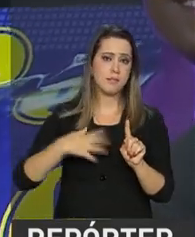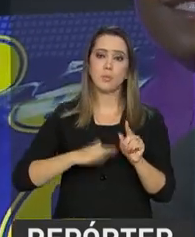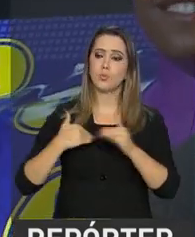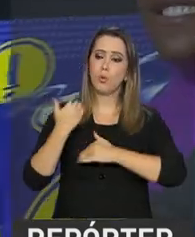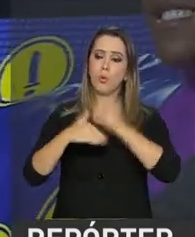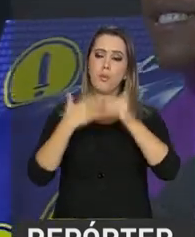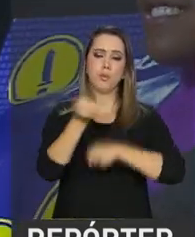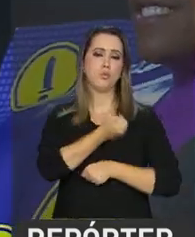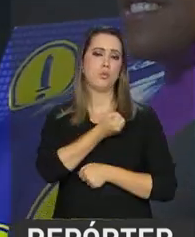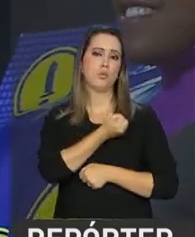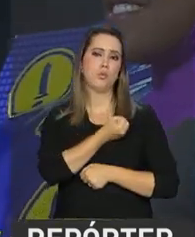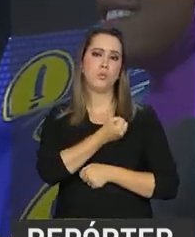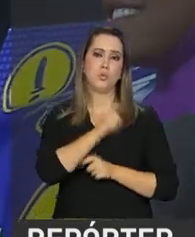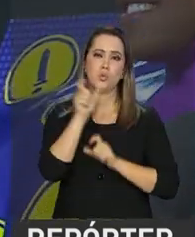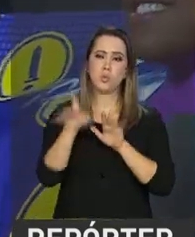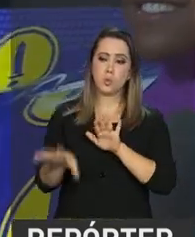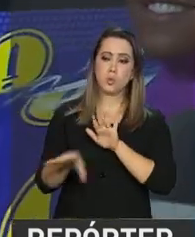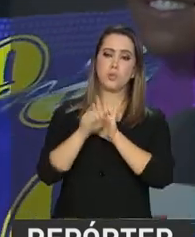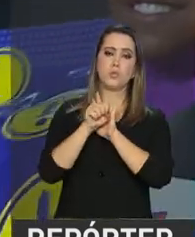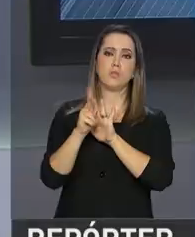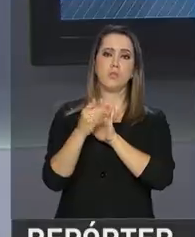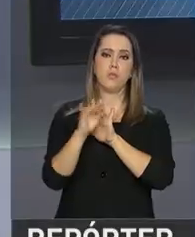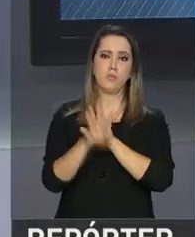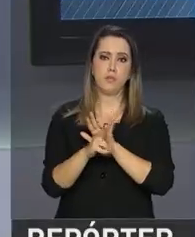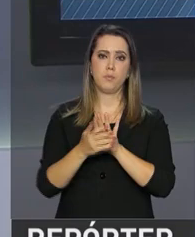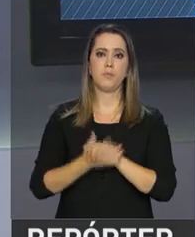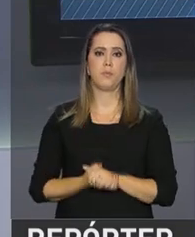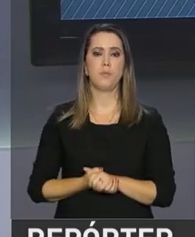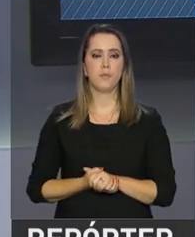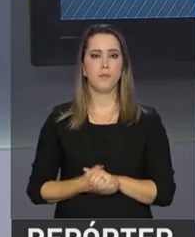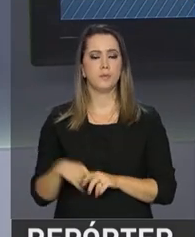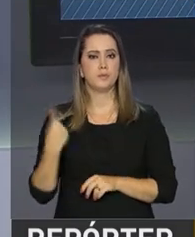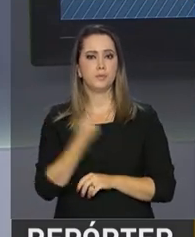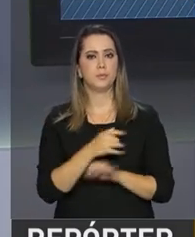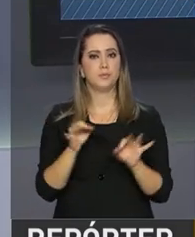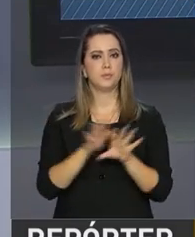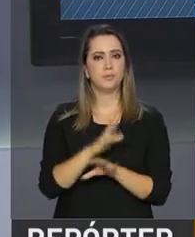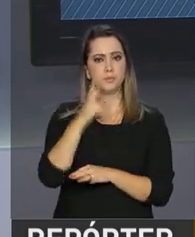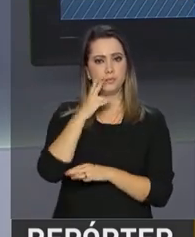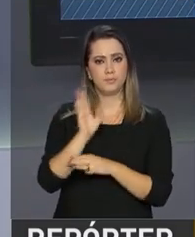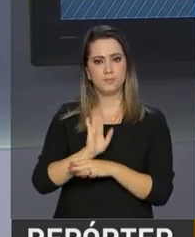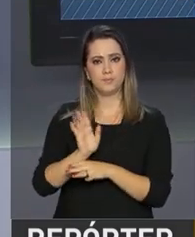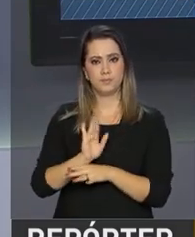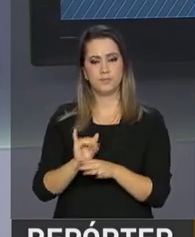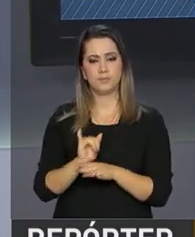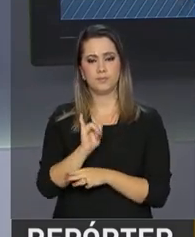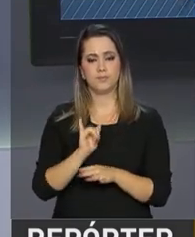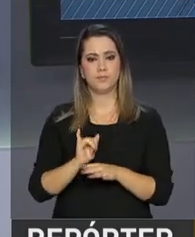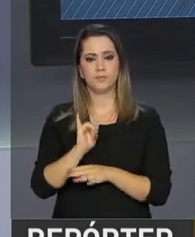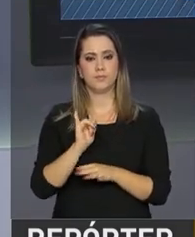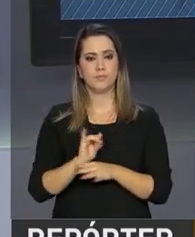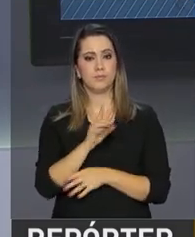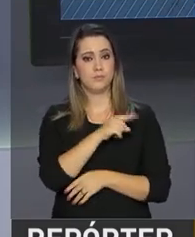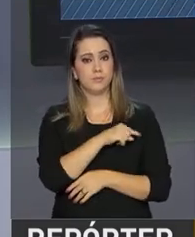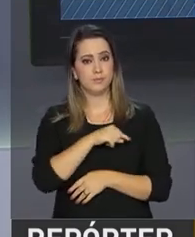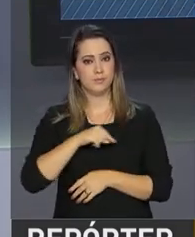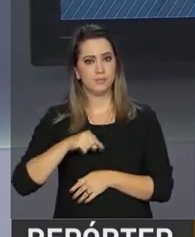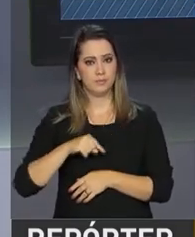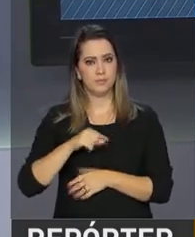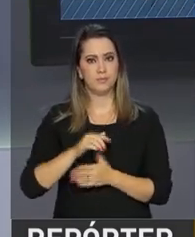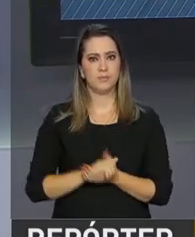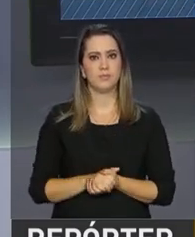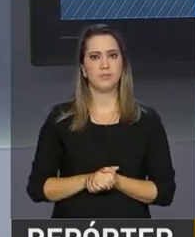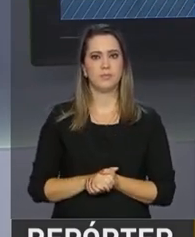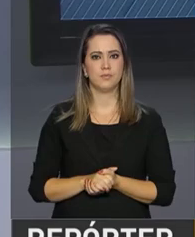aumentemos os números de portadores de HIV no Brasil. E nós ficamos por aqui. Você pode rever as reportagens acessando o